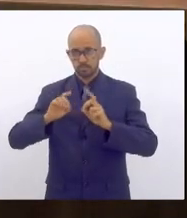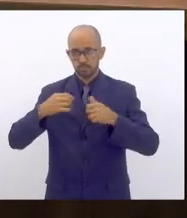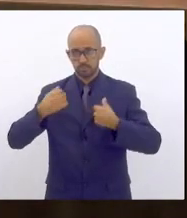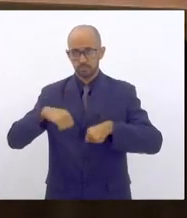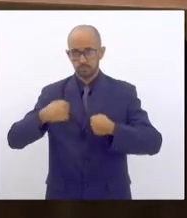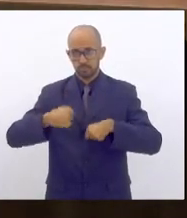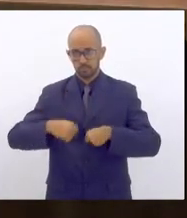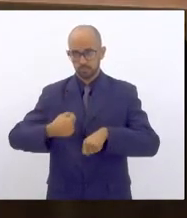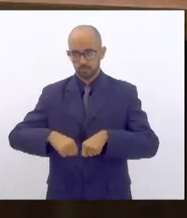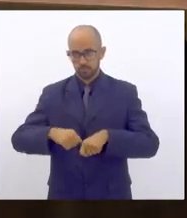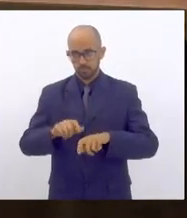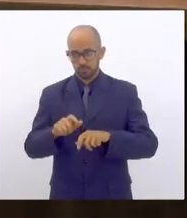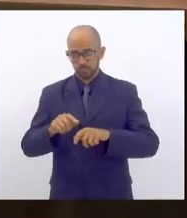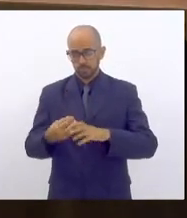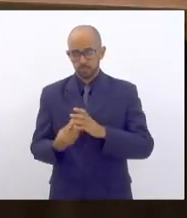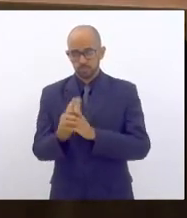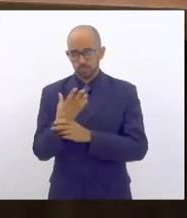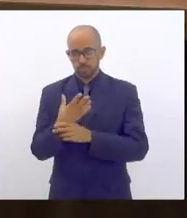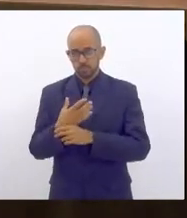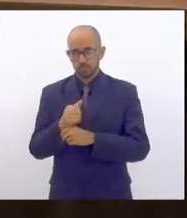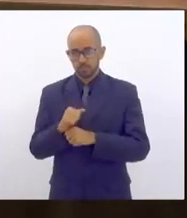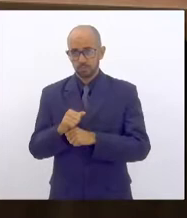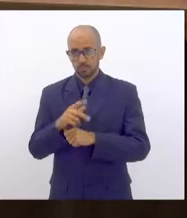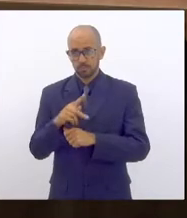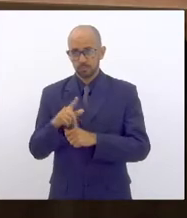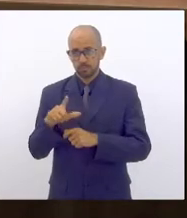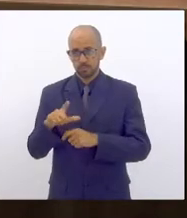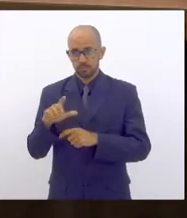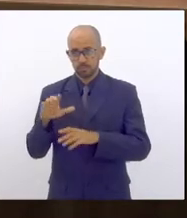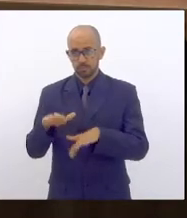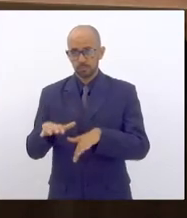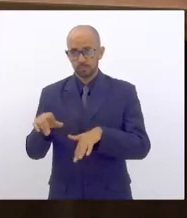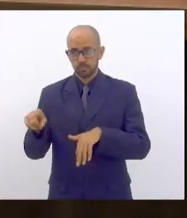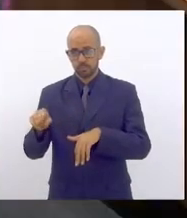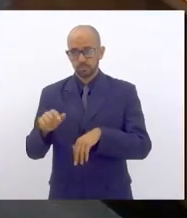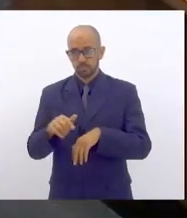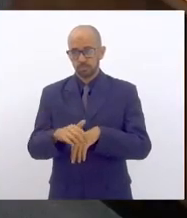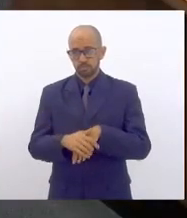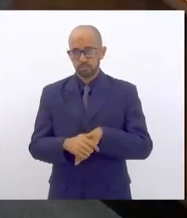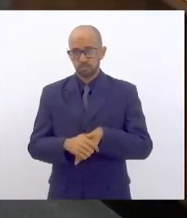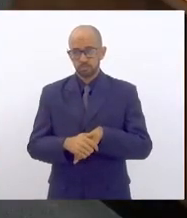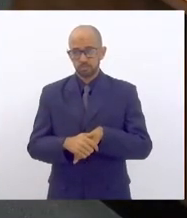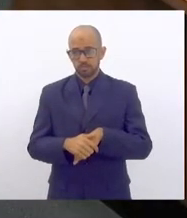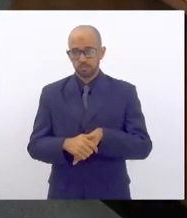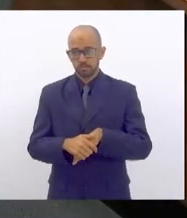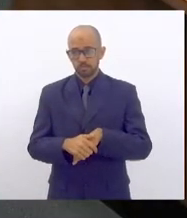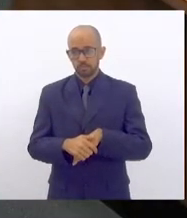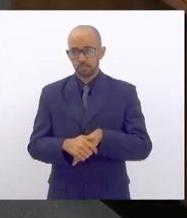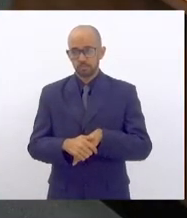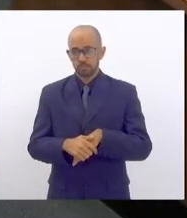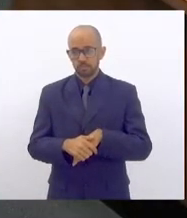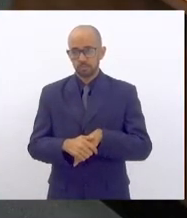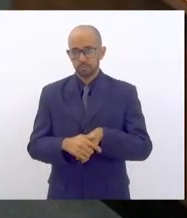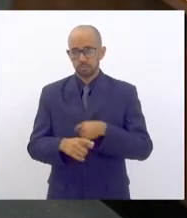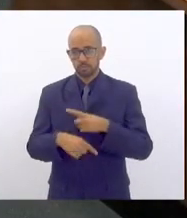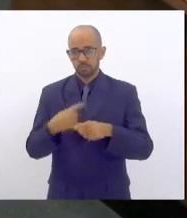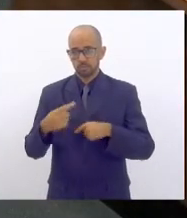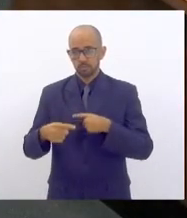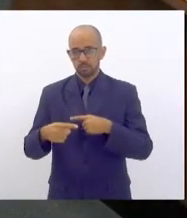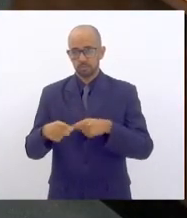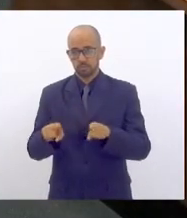existir um projeto dessa natureza. E isto daí, depois